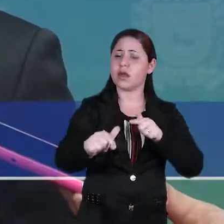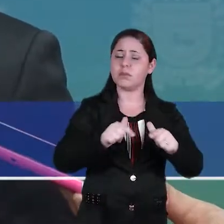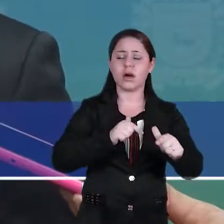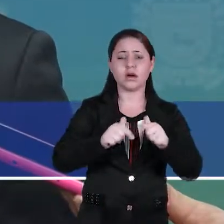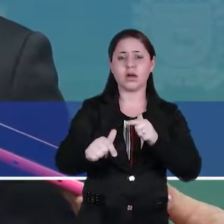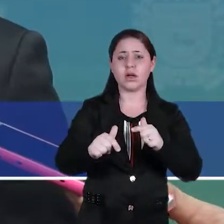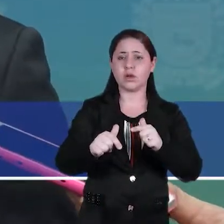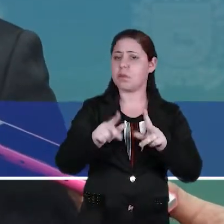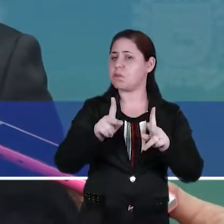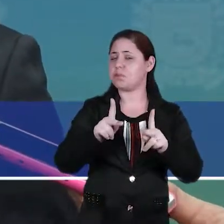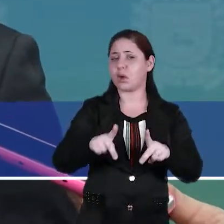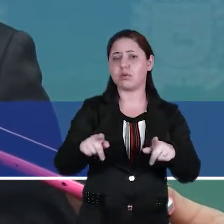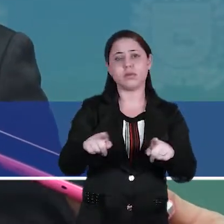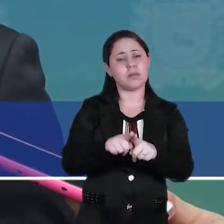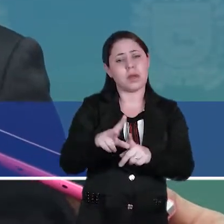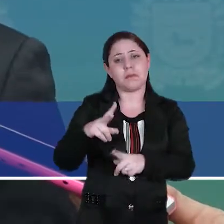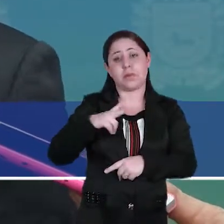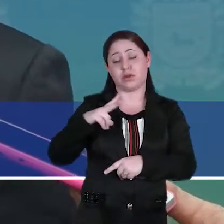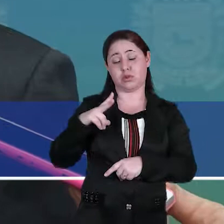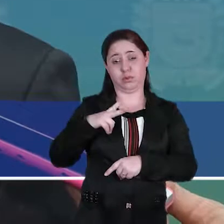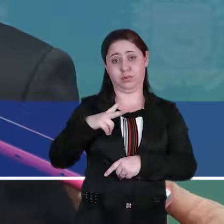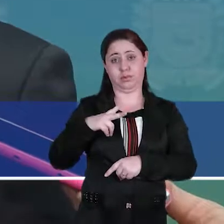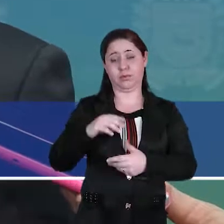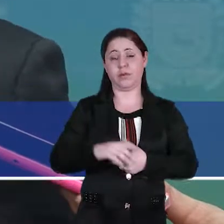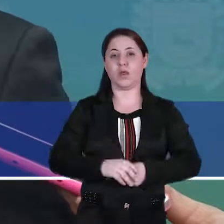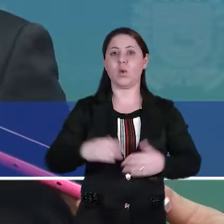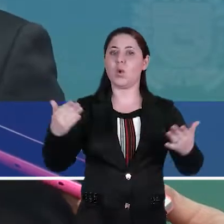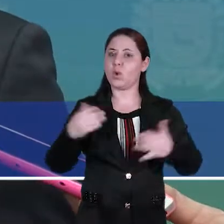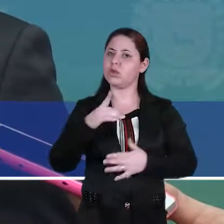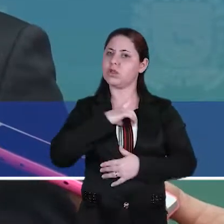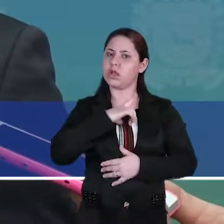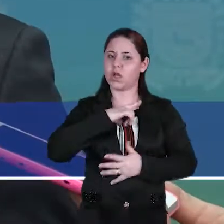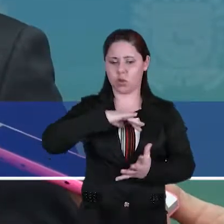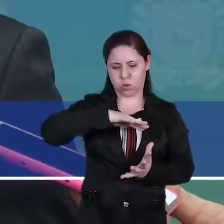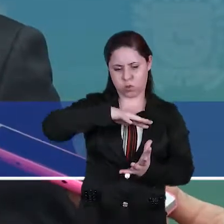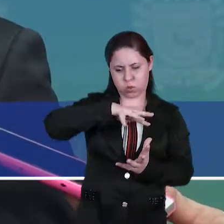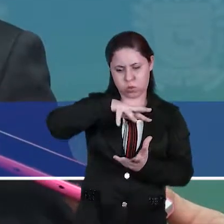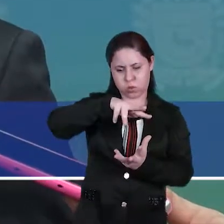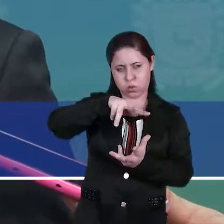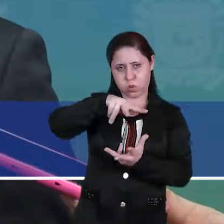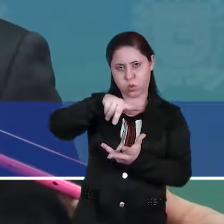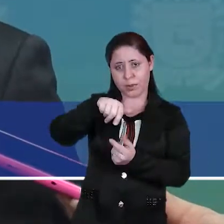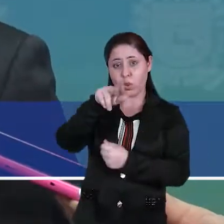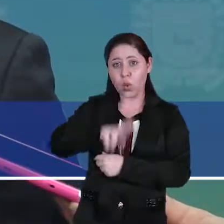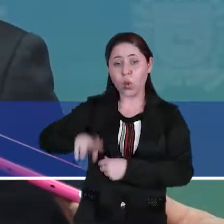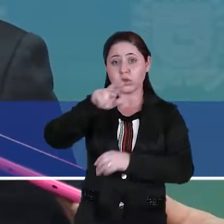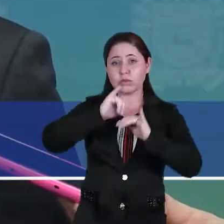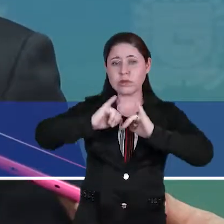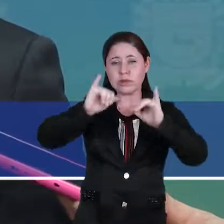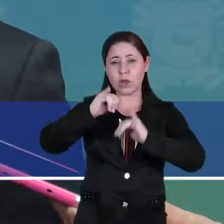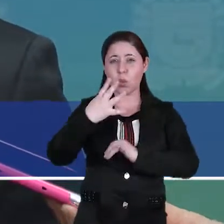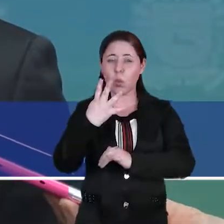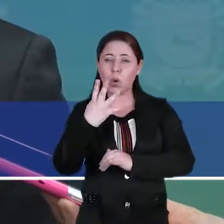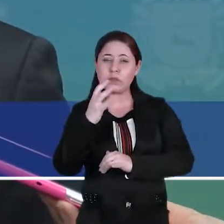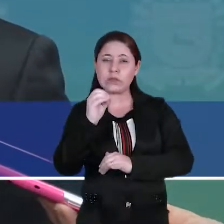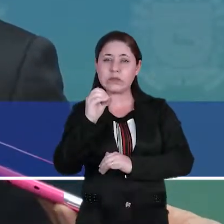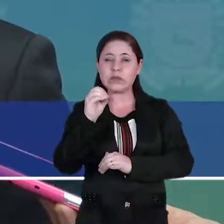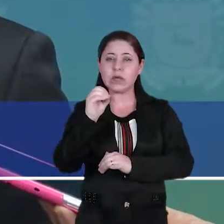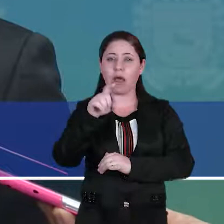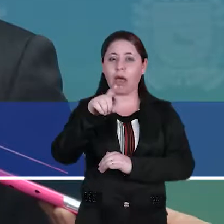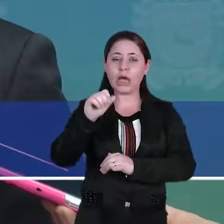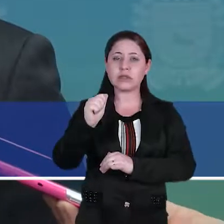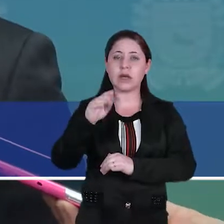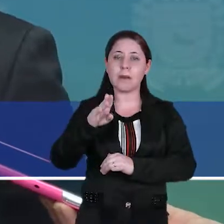prover serviços de utilidade pública ou privada. Tá? Hoje a gente tem no mundo um fluxo global de dados da ordem de